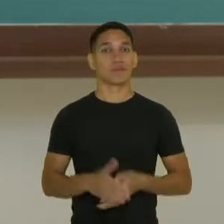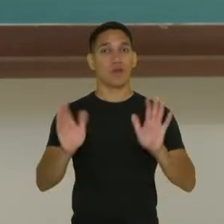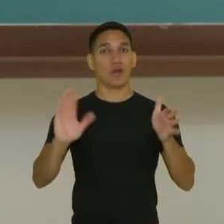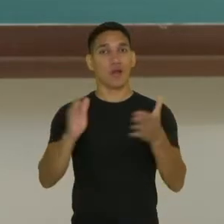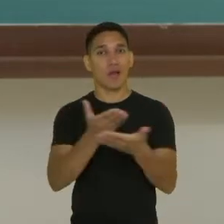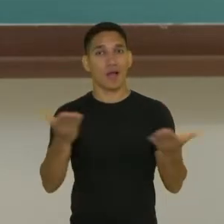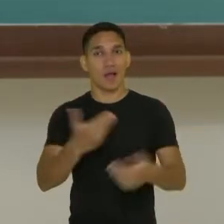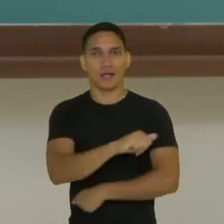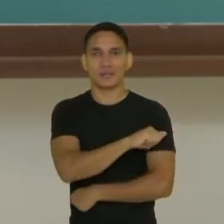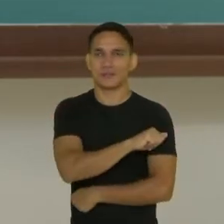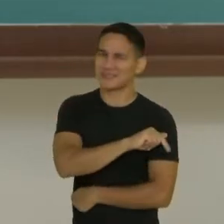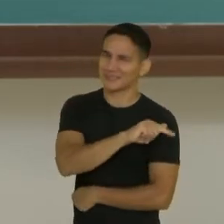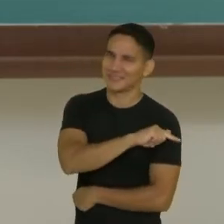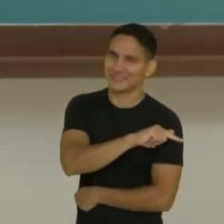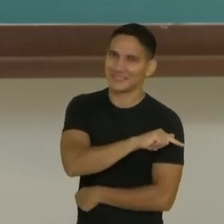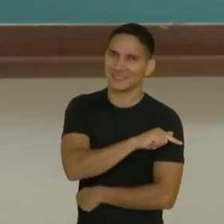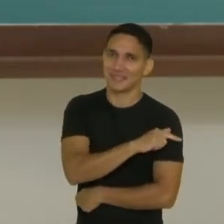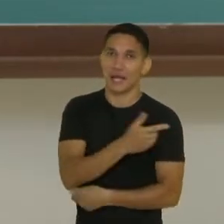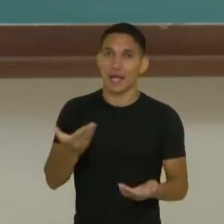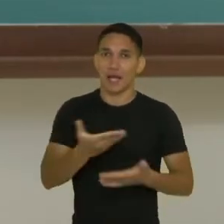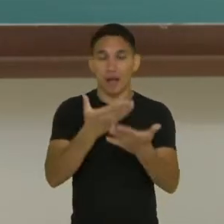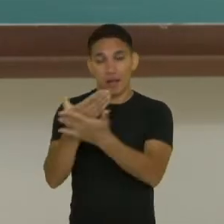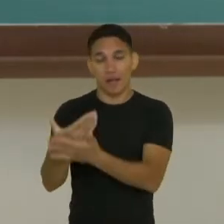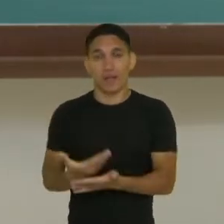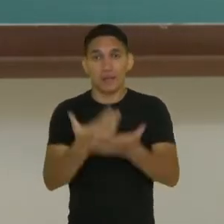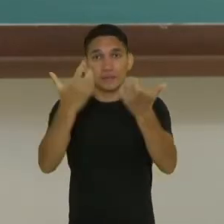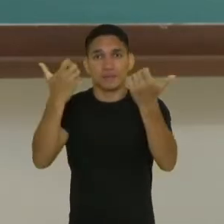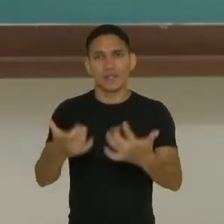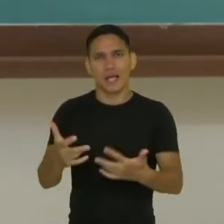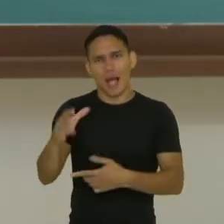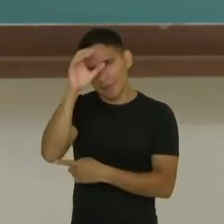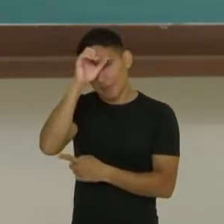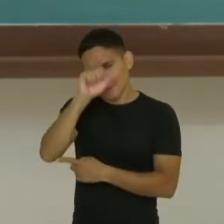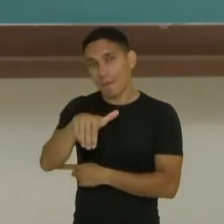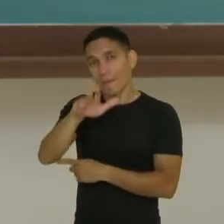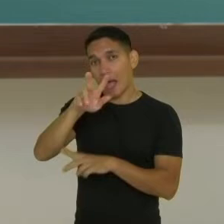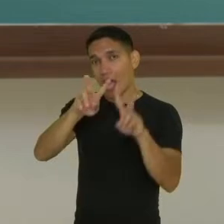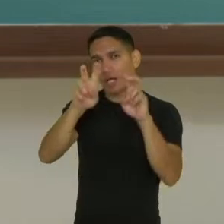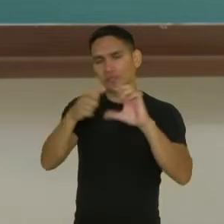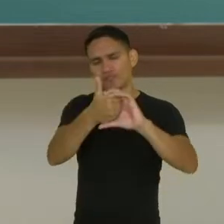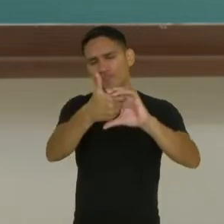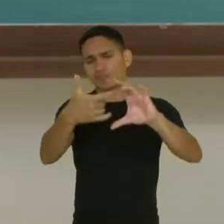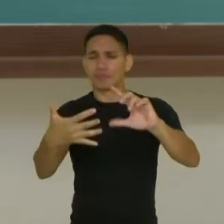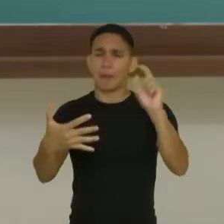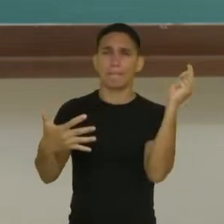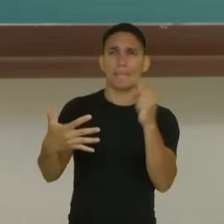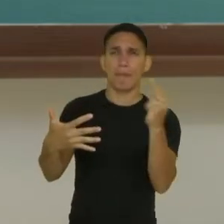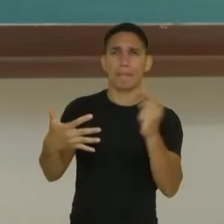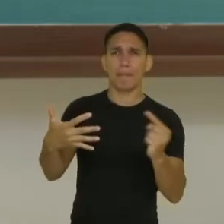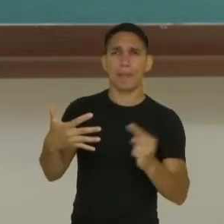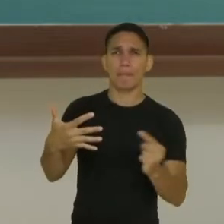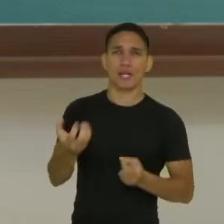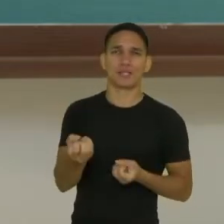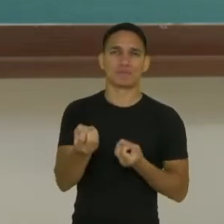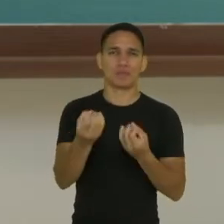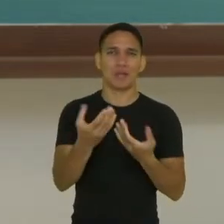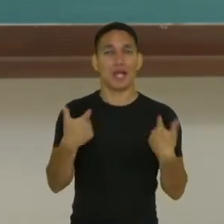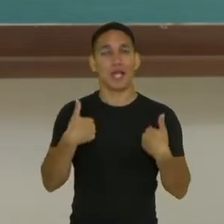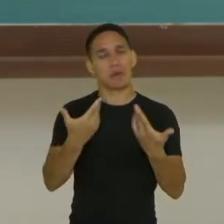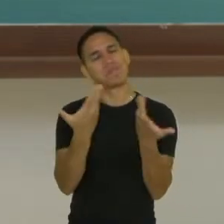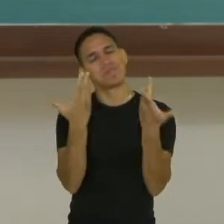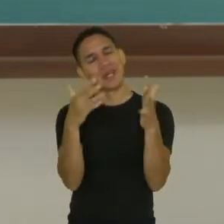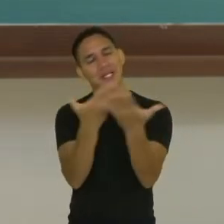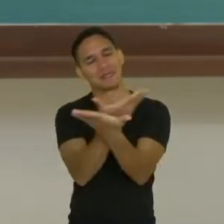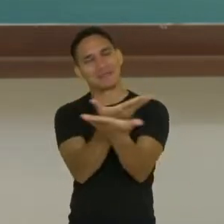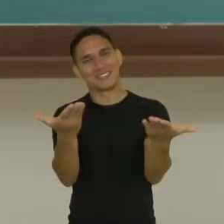Olá, estudantes do 7º ano. Nesta aula vamos aprender um pouquinho mais sobre as características da notícia. Eu parabenizo vocês